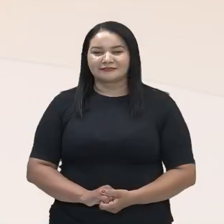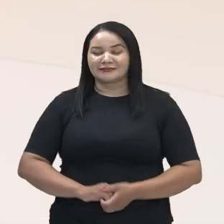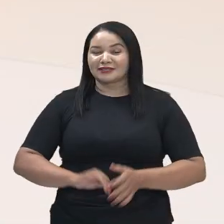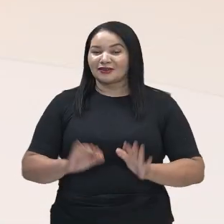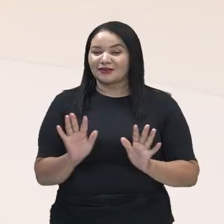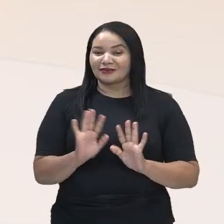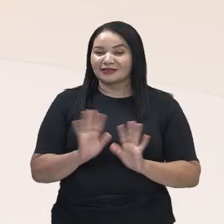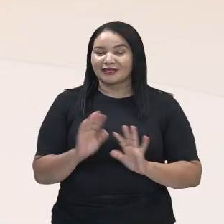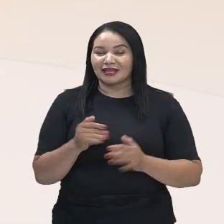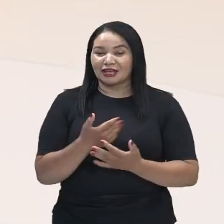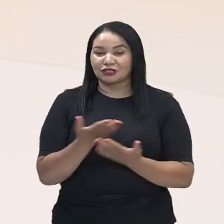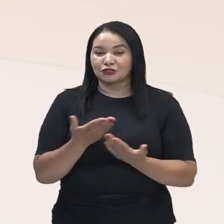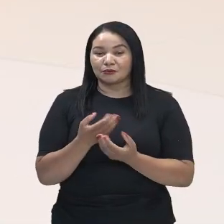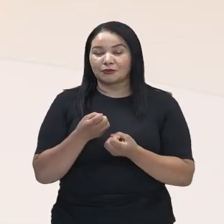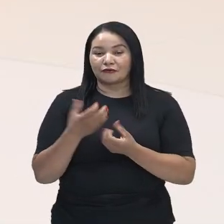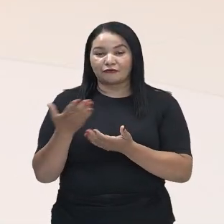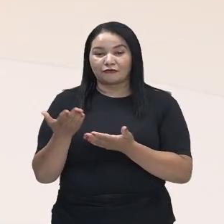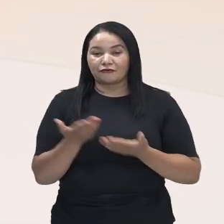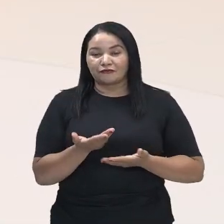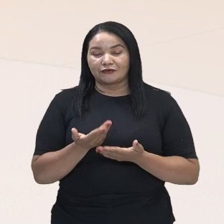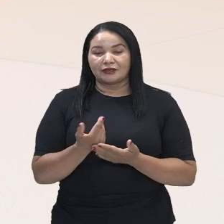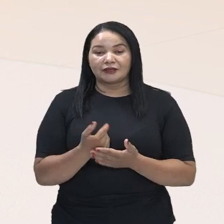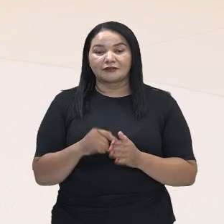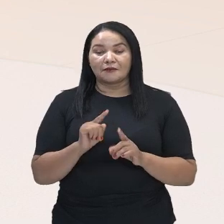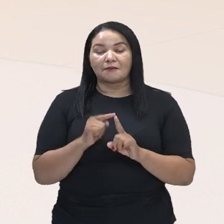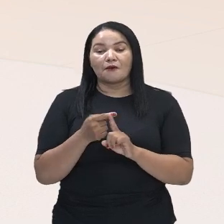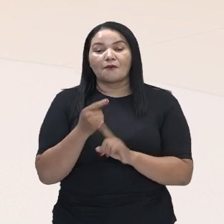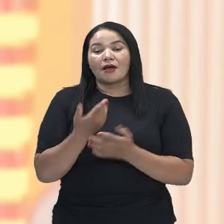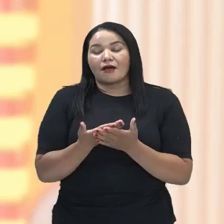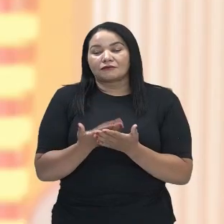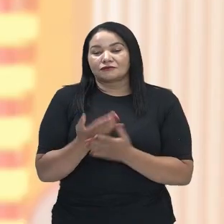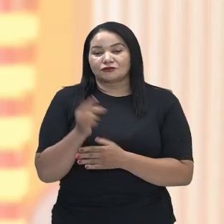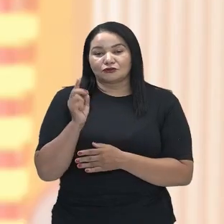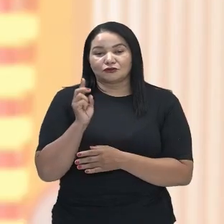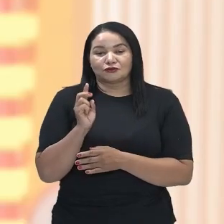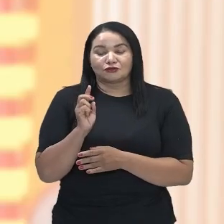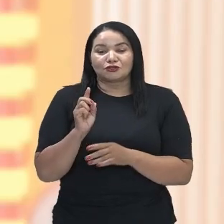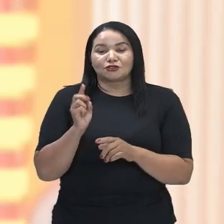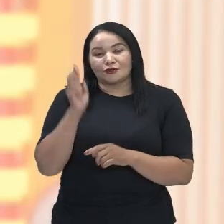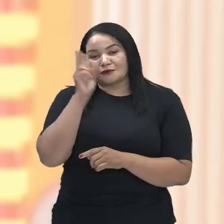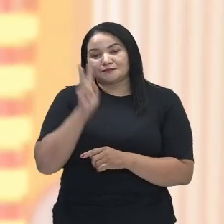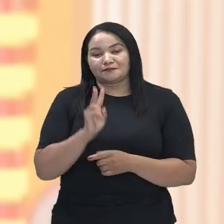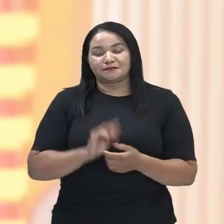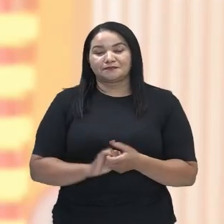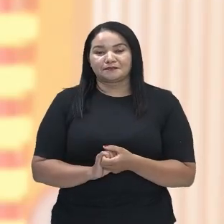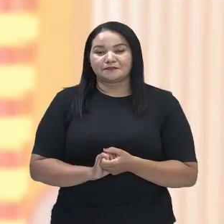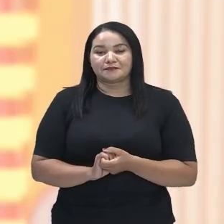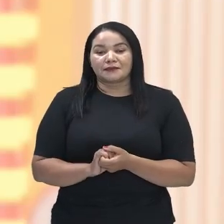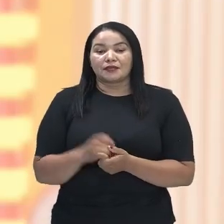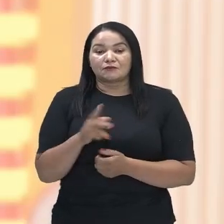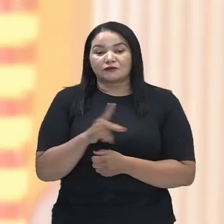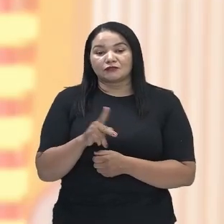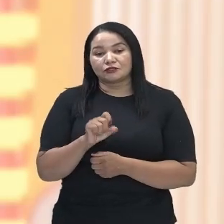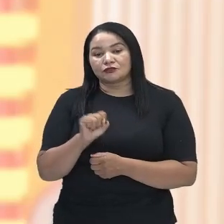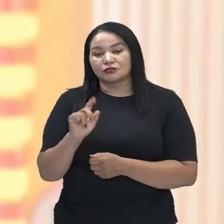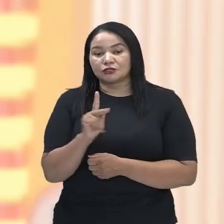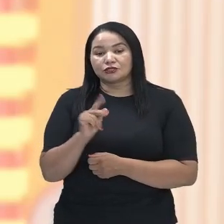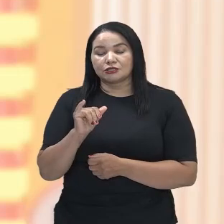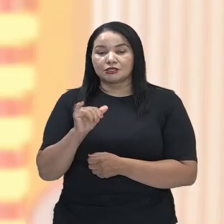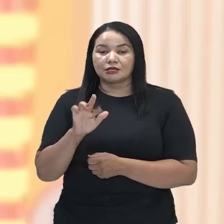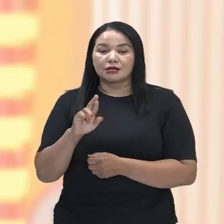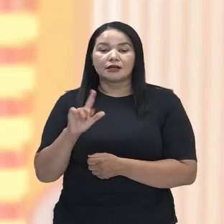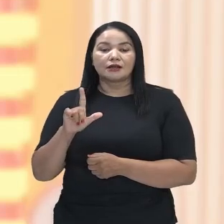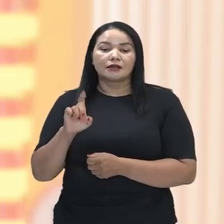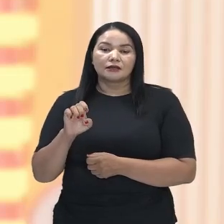Olá a todos, sejam muito bem-vindos a mais uma aula de História. Eu sou a professora Shirley Botelho e convido você a